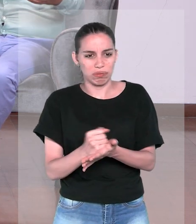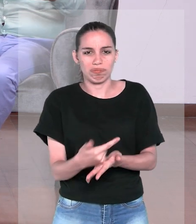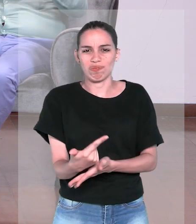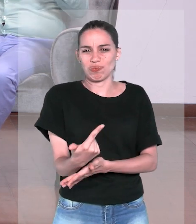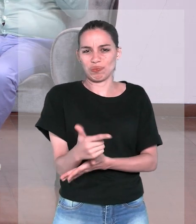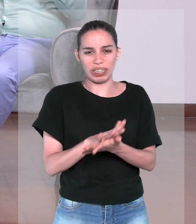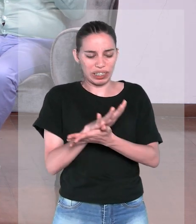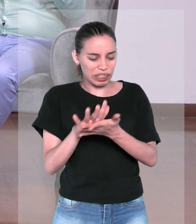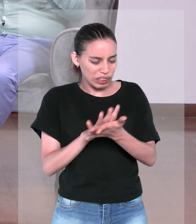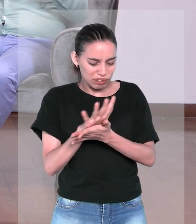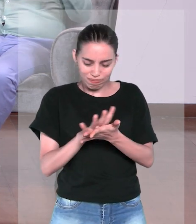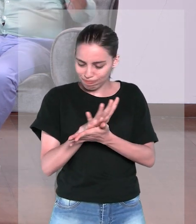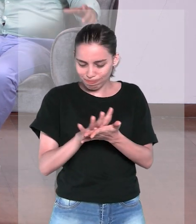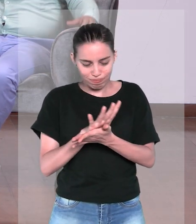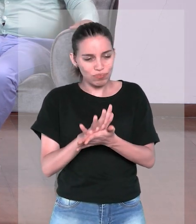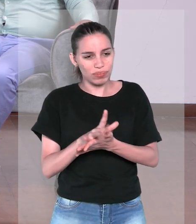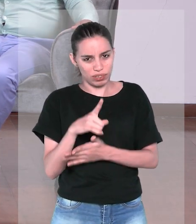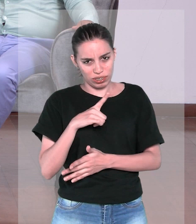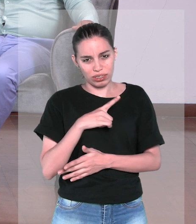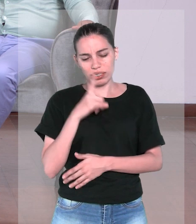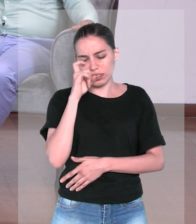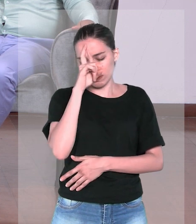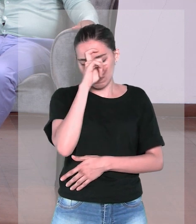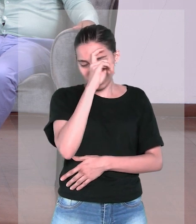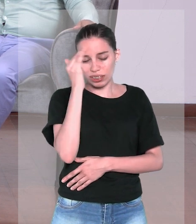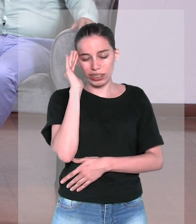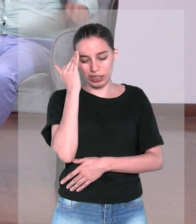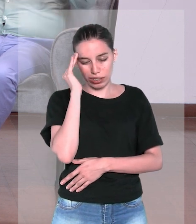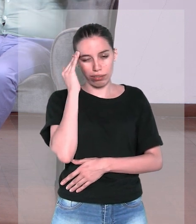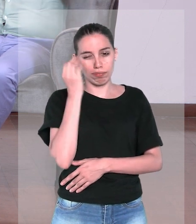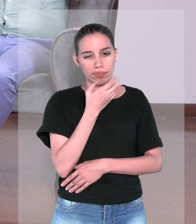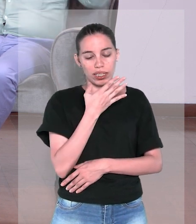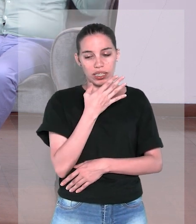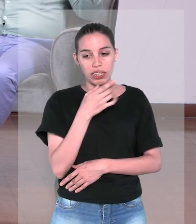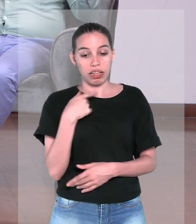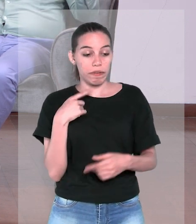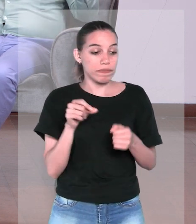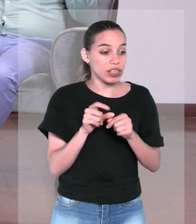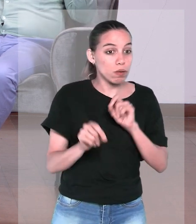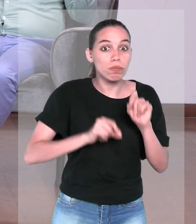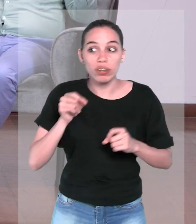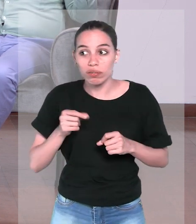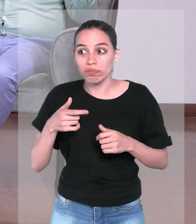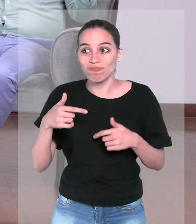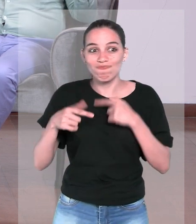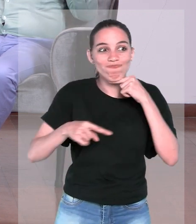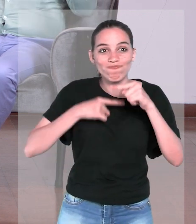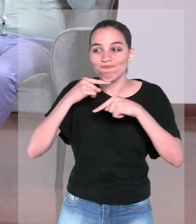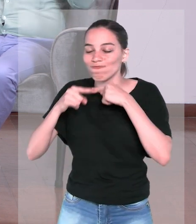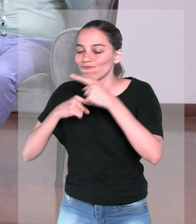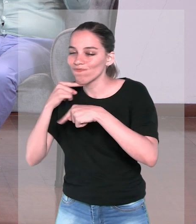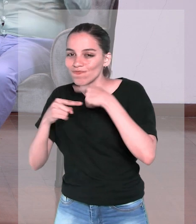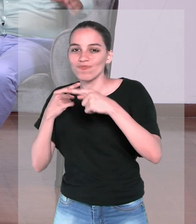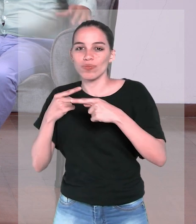função, né? Há um problema sério com a família contemporânea, porque havia um problema sério com a família nuclear e